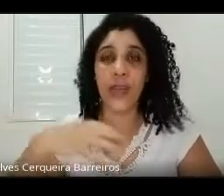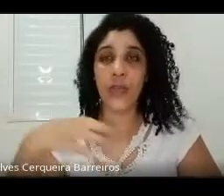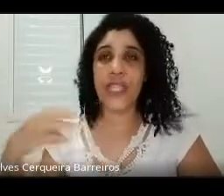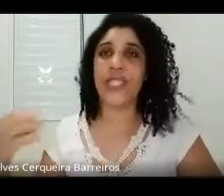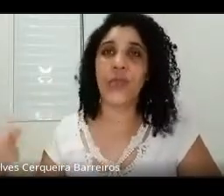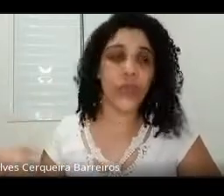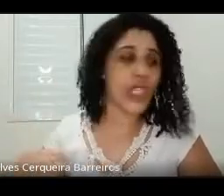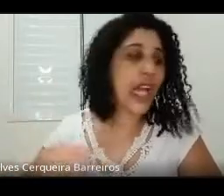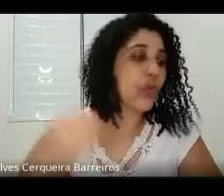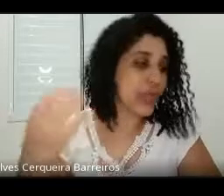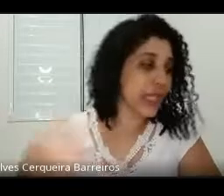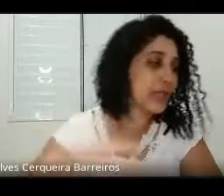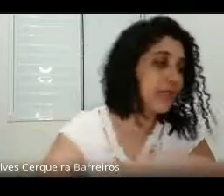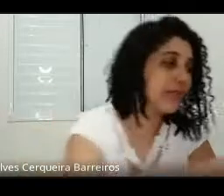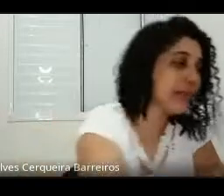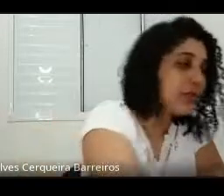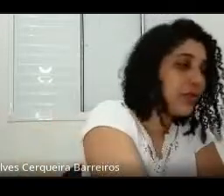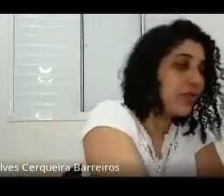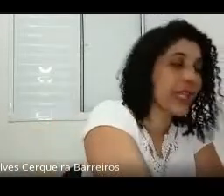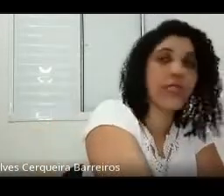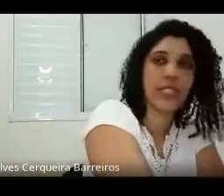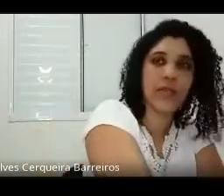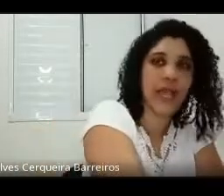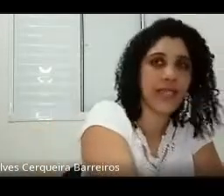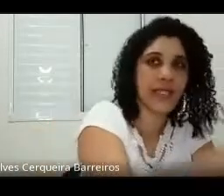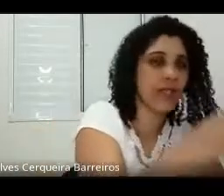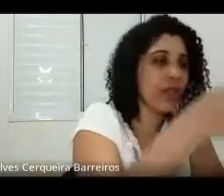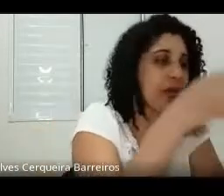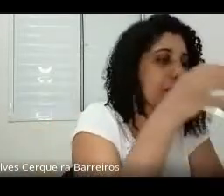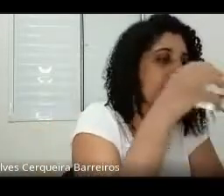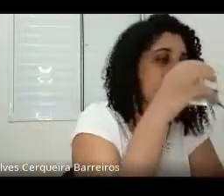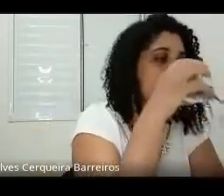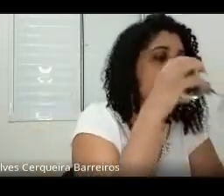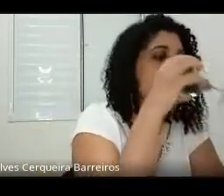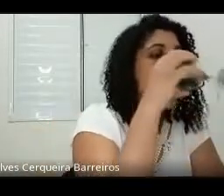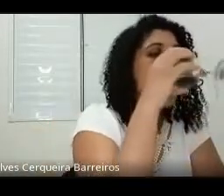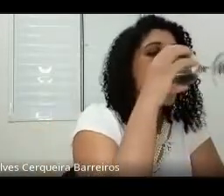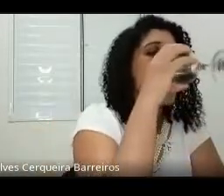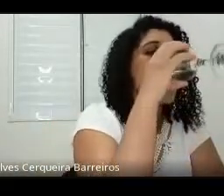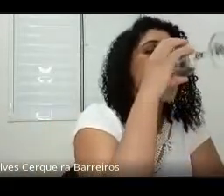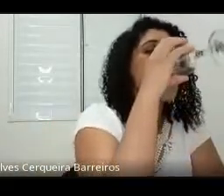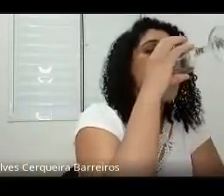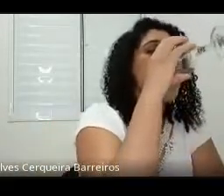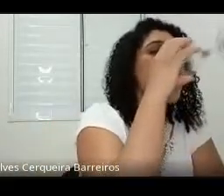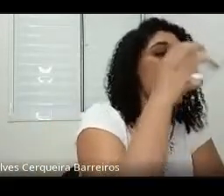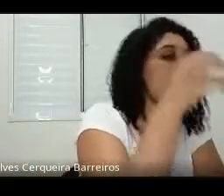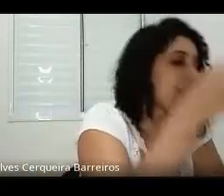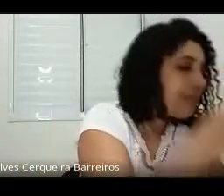vai acontecendo um diálogo. Não. Entre os animais, isso não acontece.